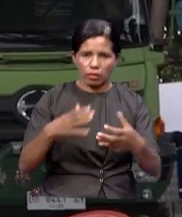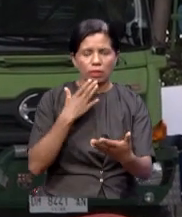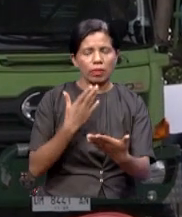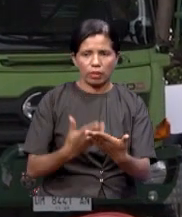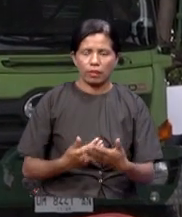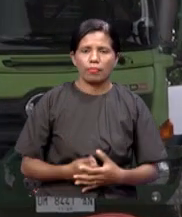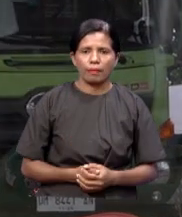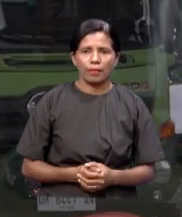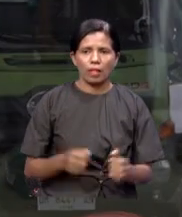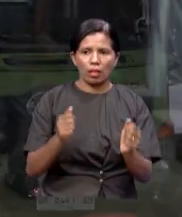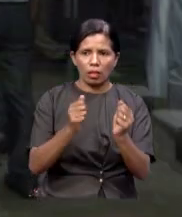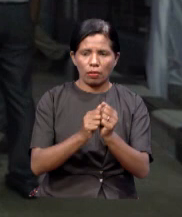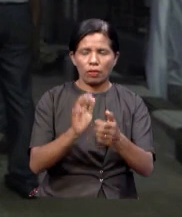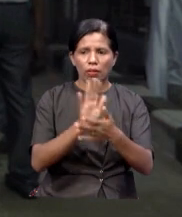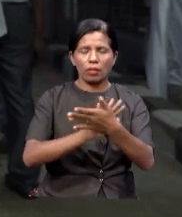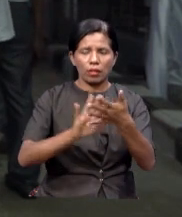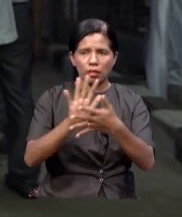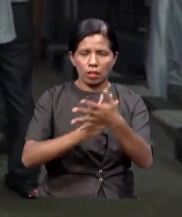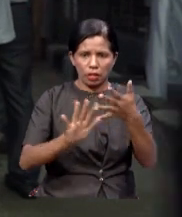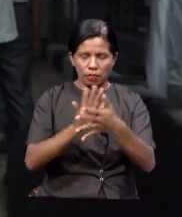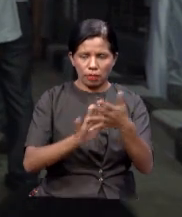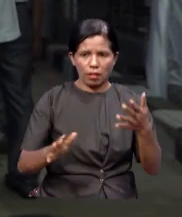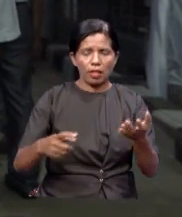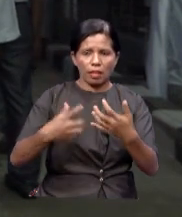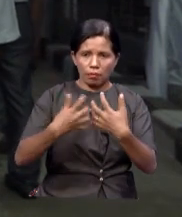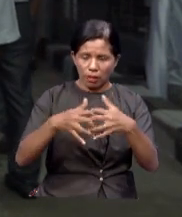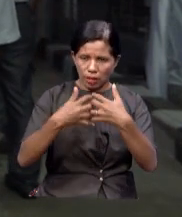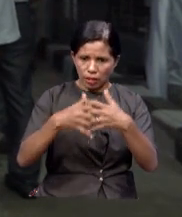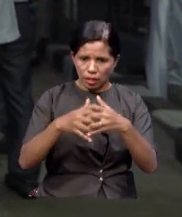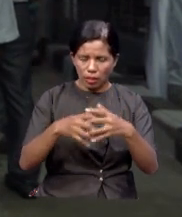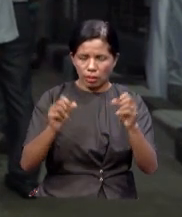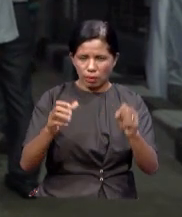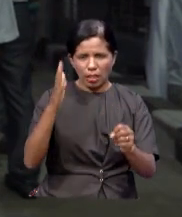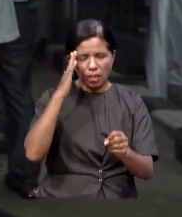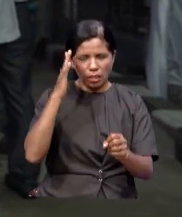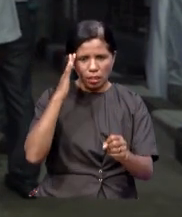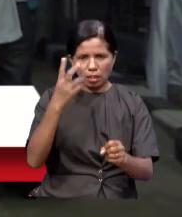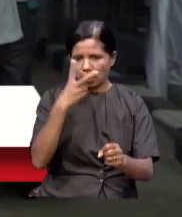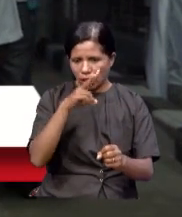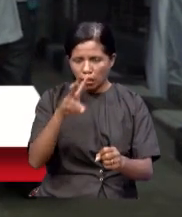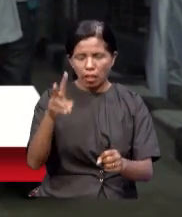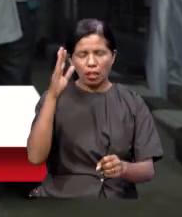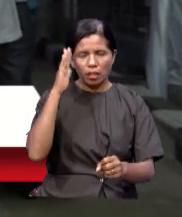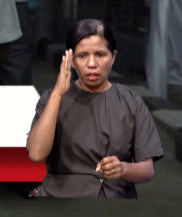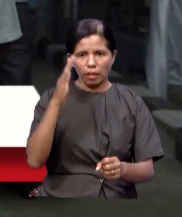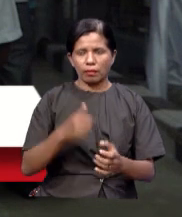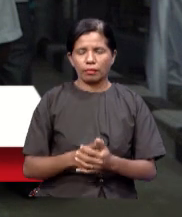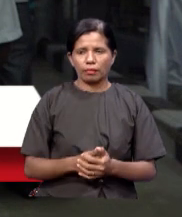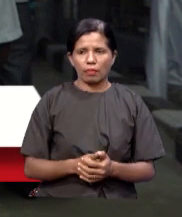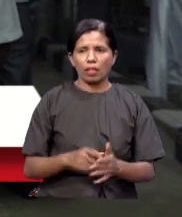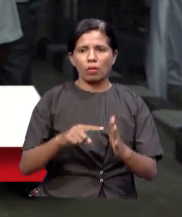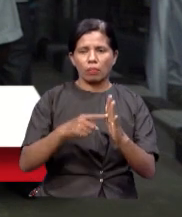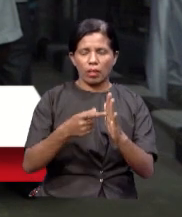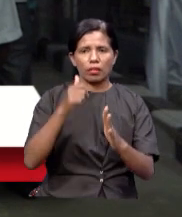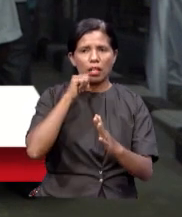O lançamento máquina X-ray né, automaticamente se ajuda na funcionário será tu halo controlo né. E a rua avan